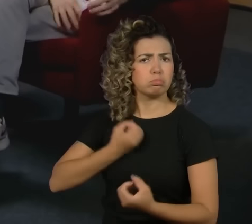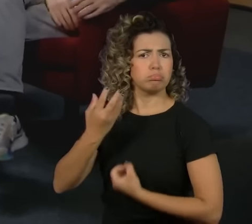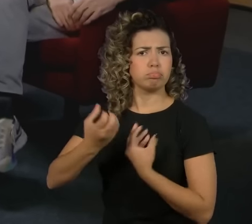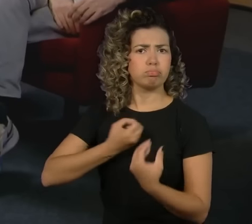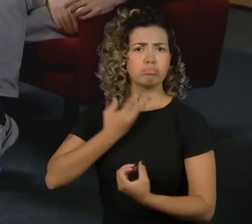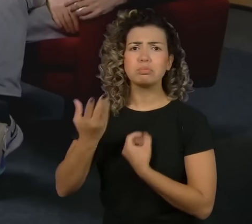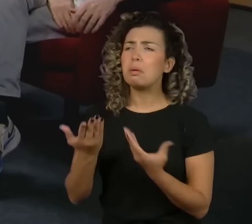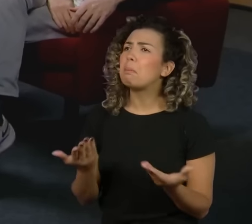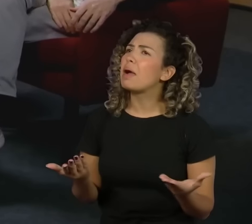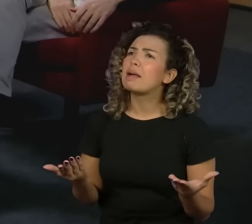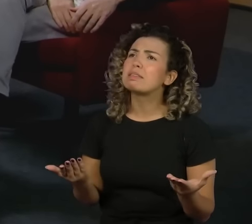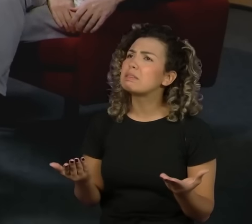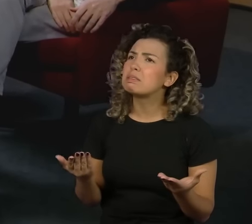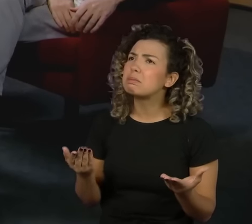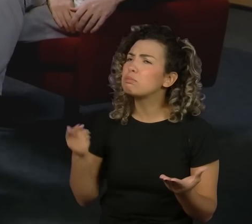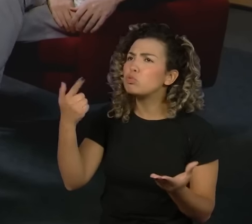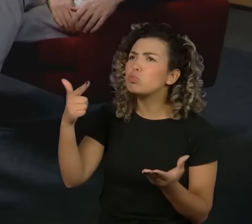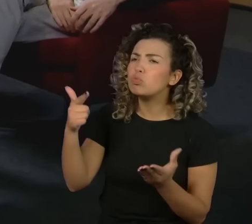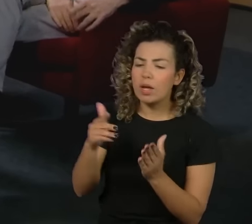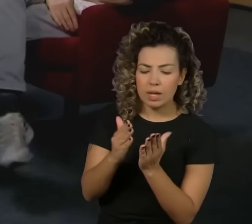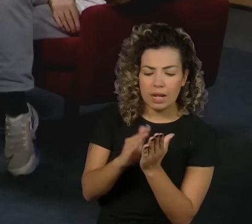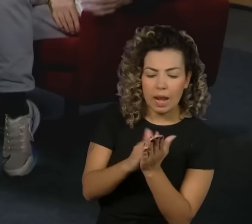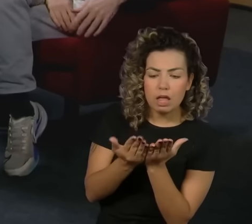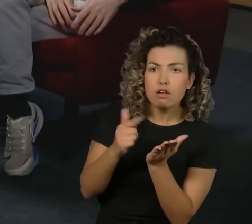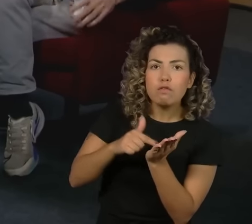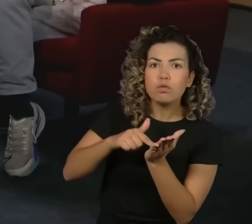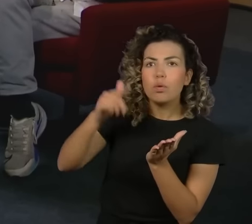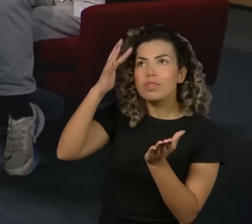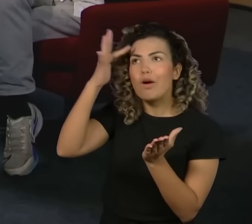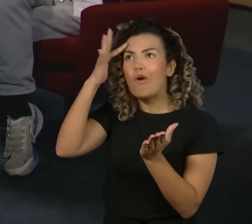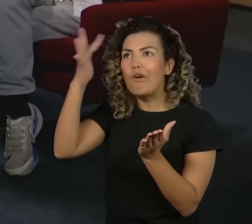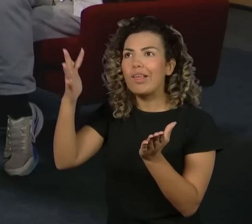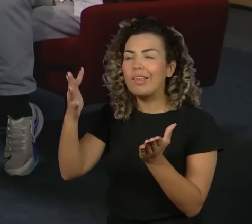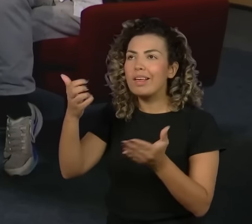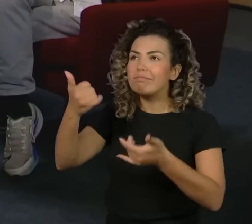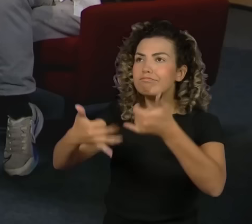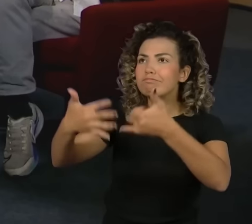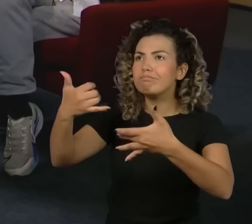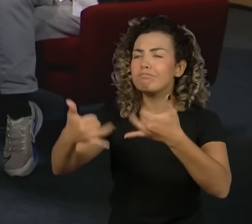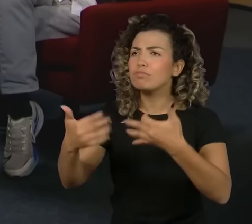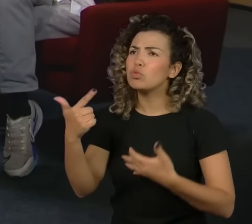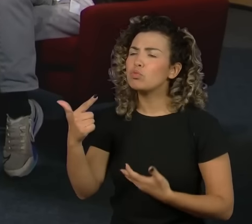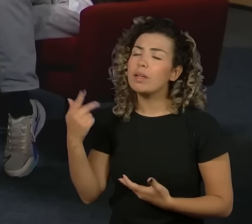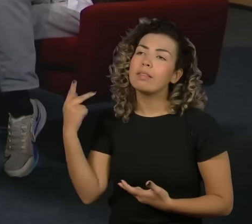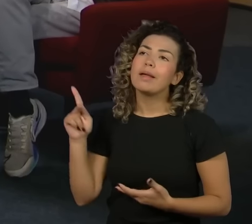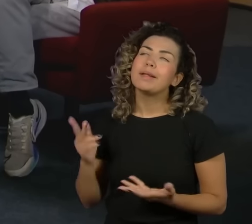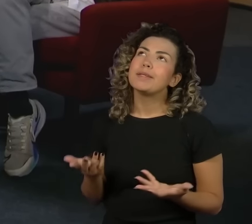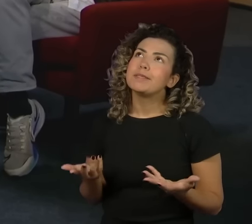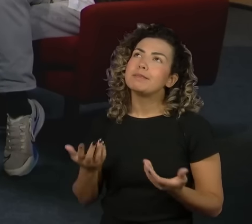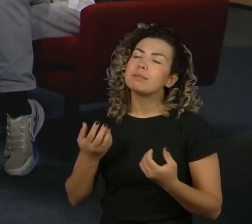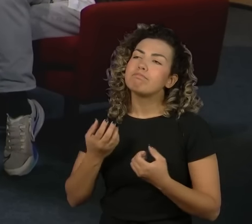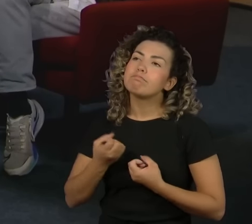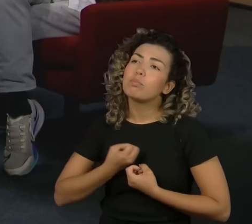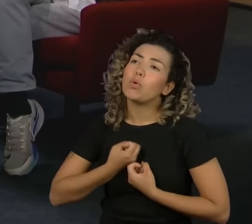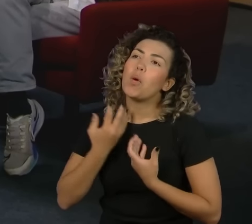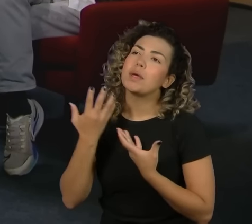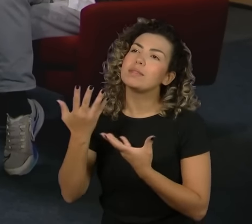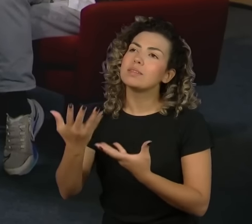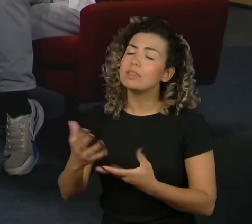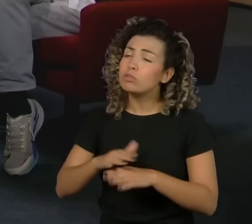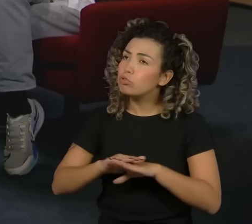de Melo Neto não produziu muitos livros teóricos, entendeu? A poesia dele, o pensamento podia estar na poesia dele, que era importante, mas ele